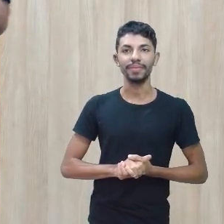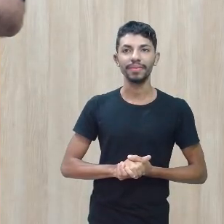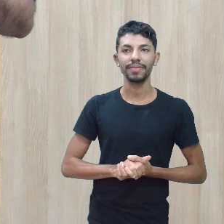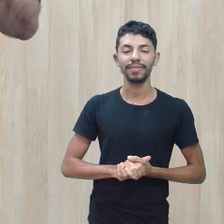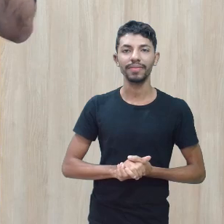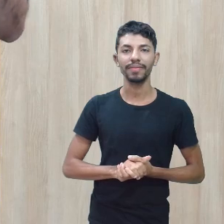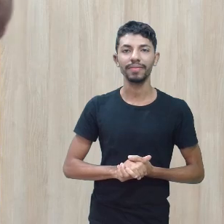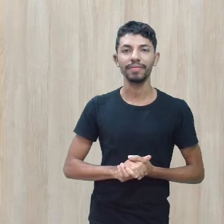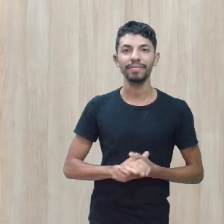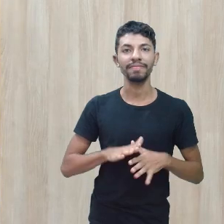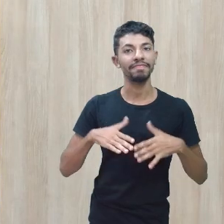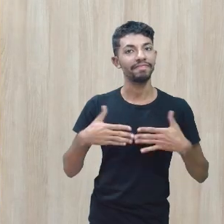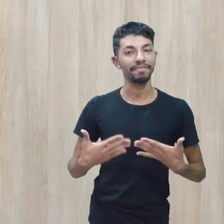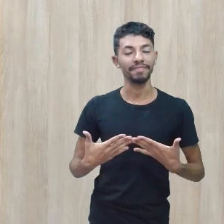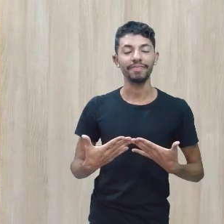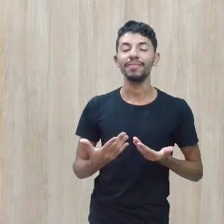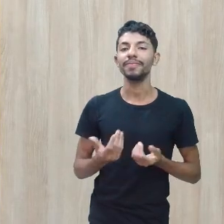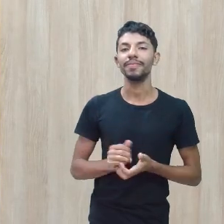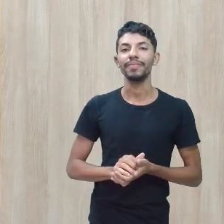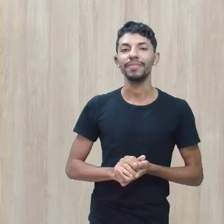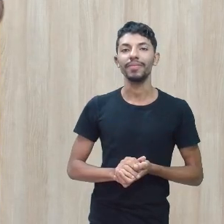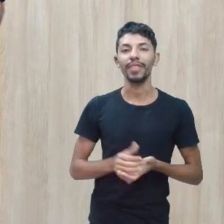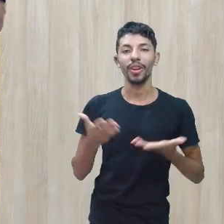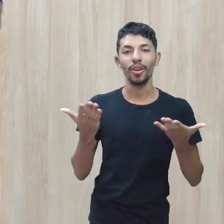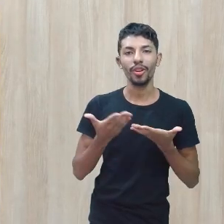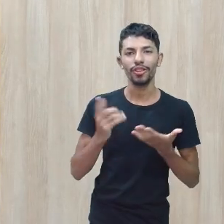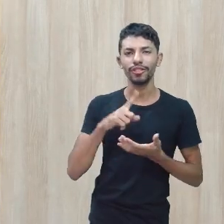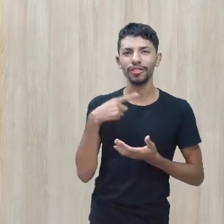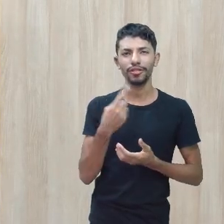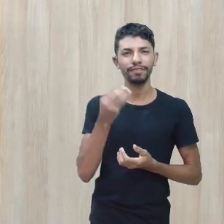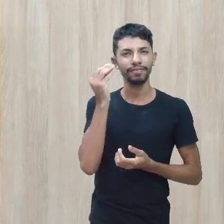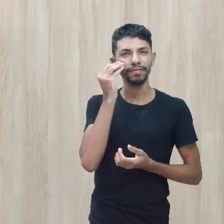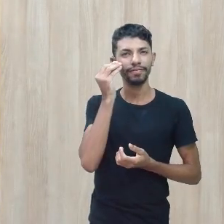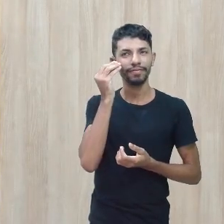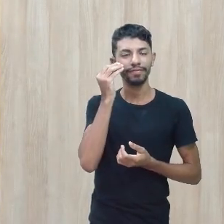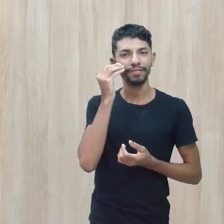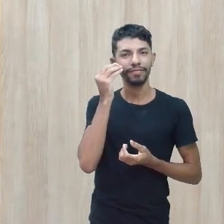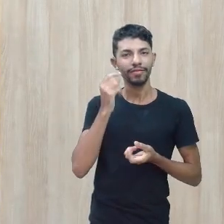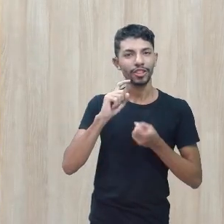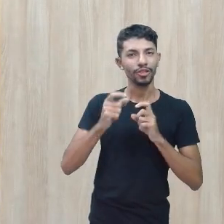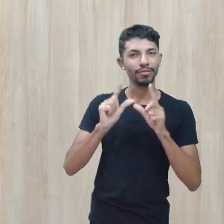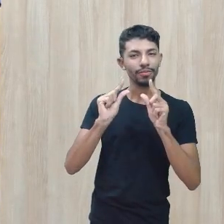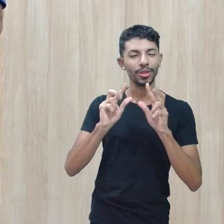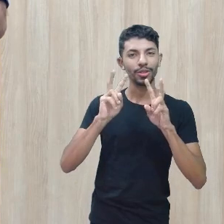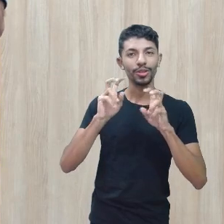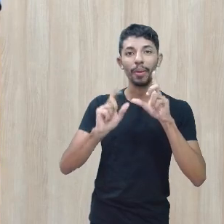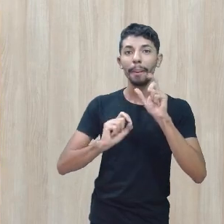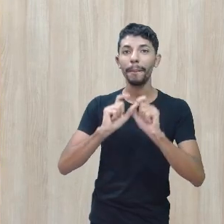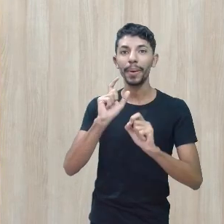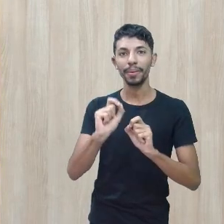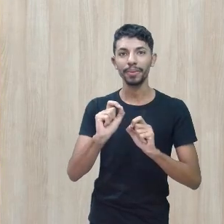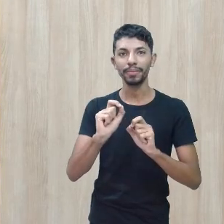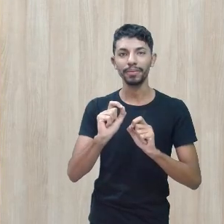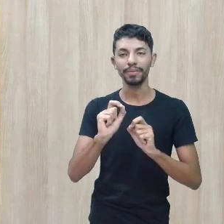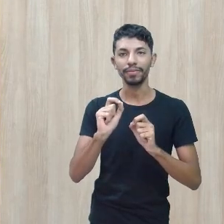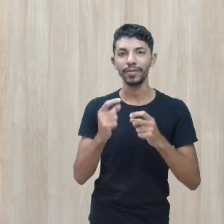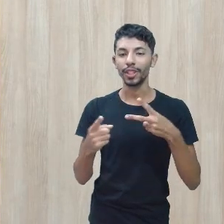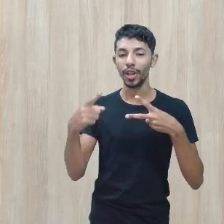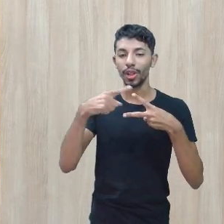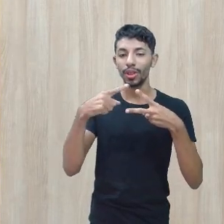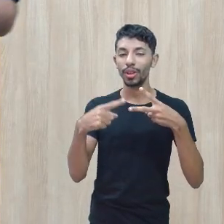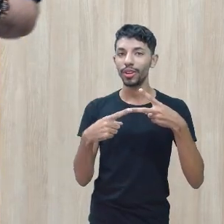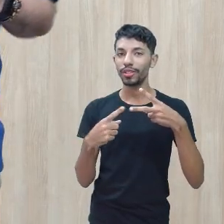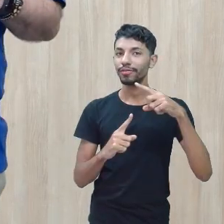Bom, hoje nós vamos tentar falar um pouco para vocês a respeito de duas formas de